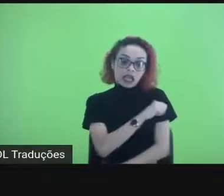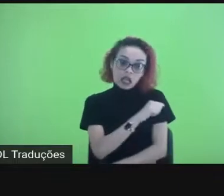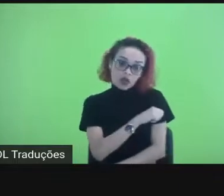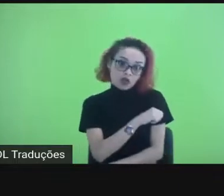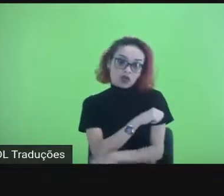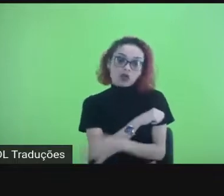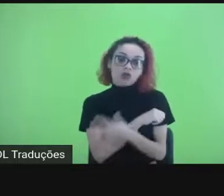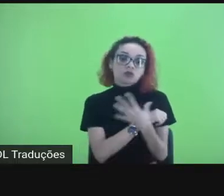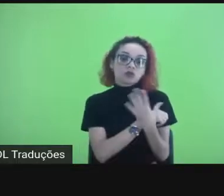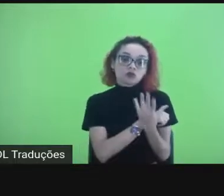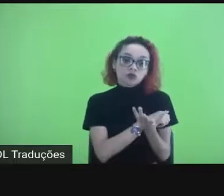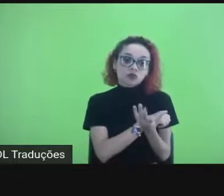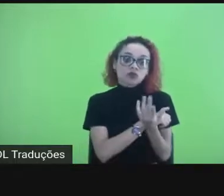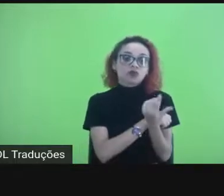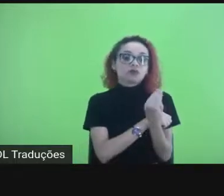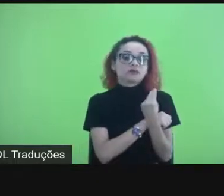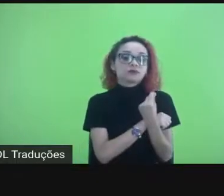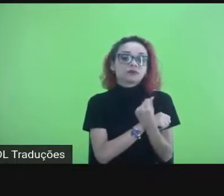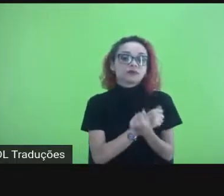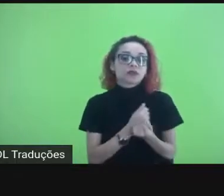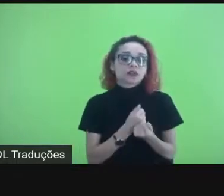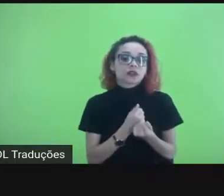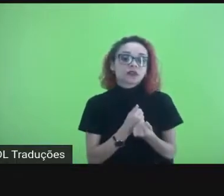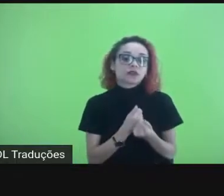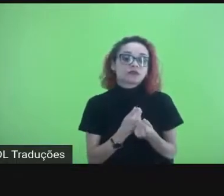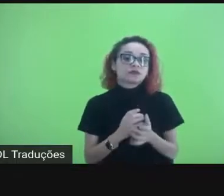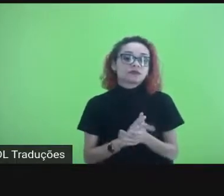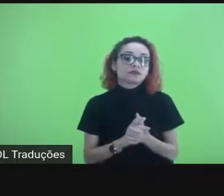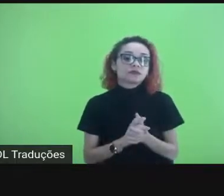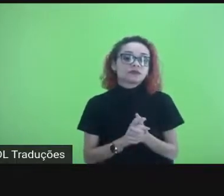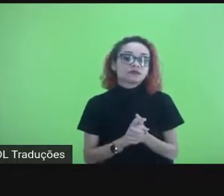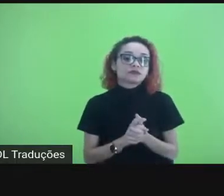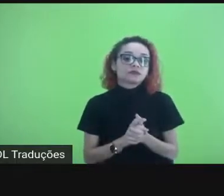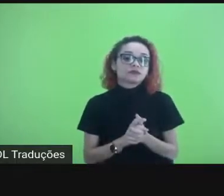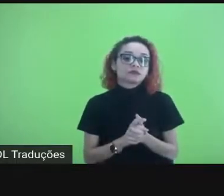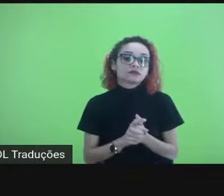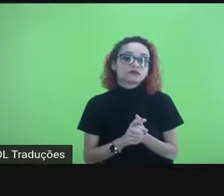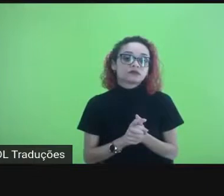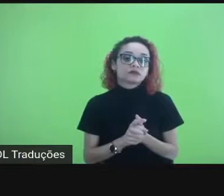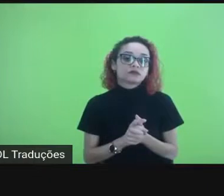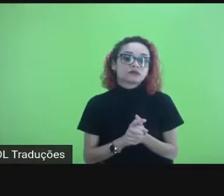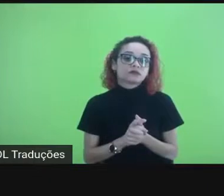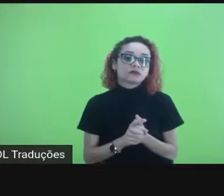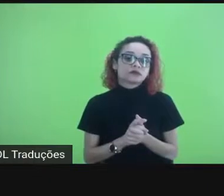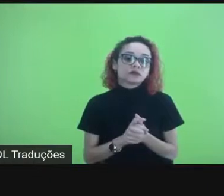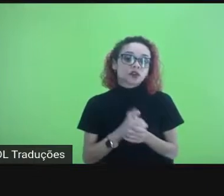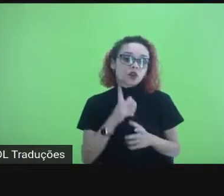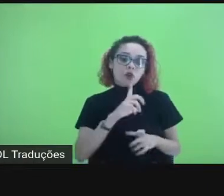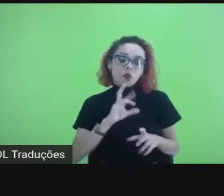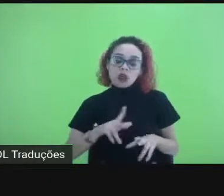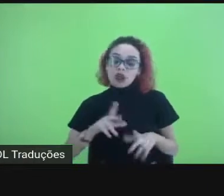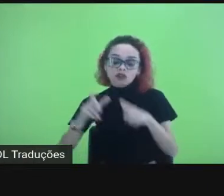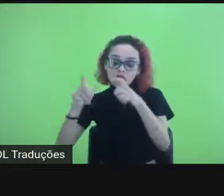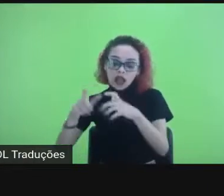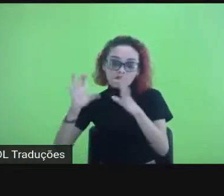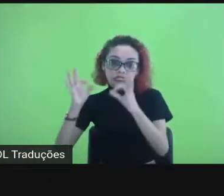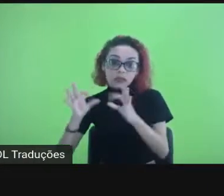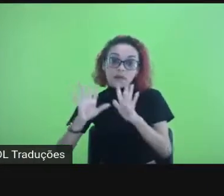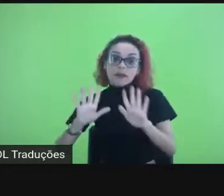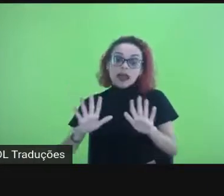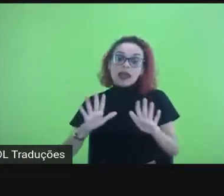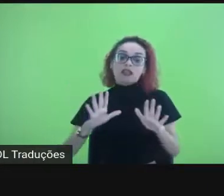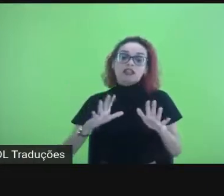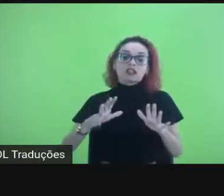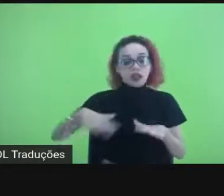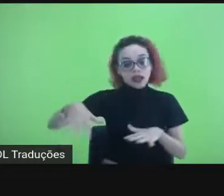dessa pós-graduação, ficaria com, não alocado exatamente, mas ficaria com uma área de